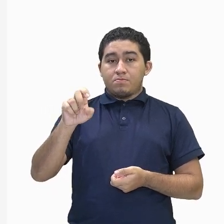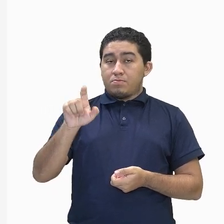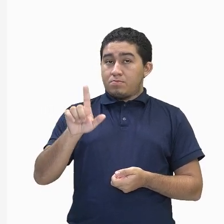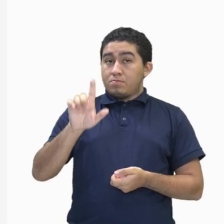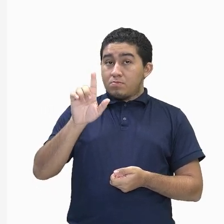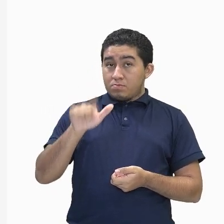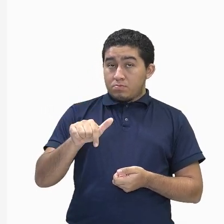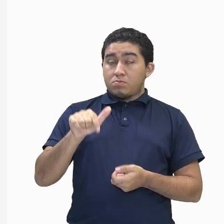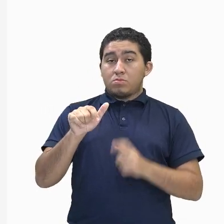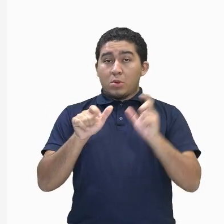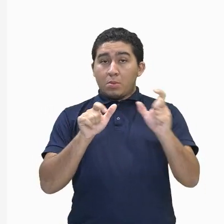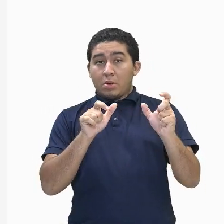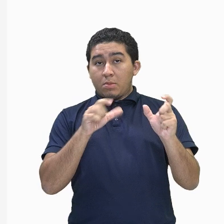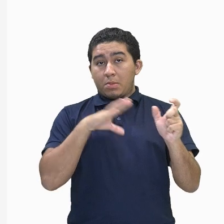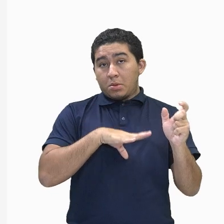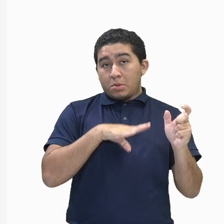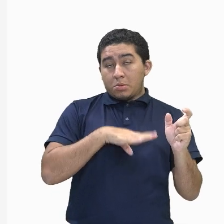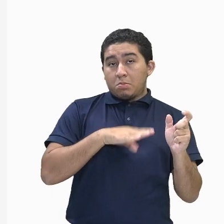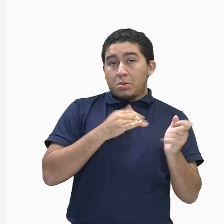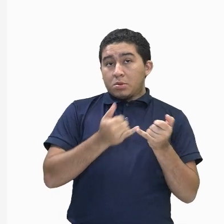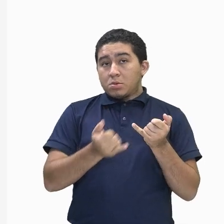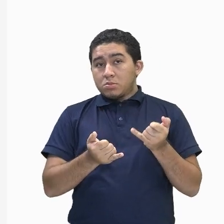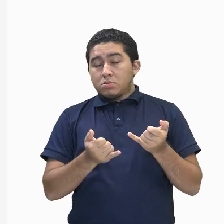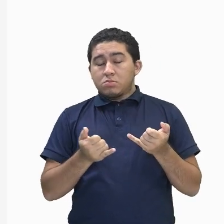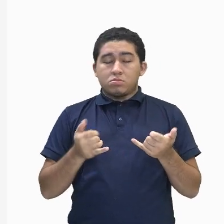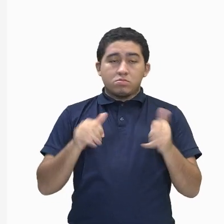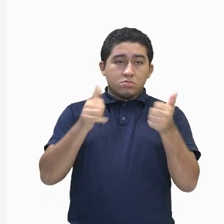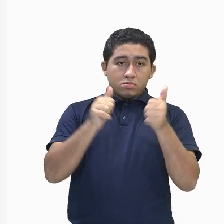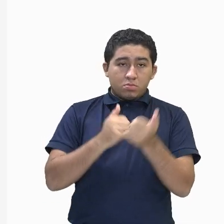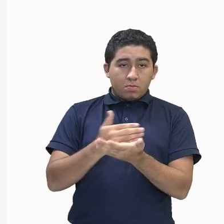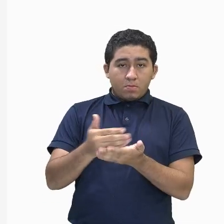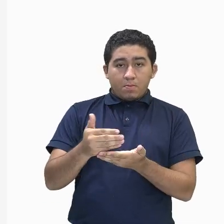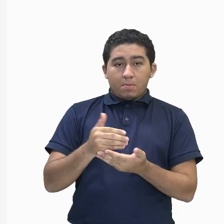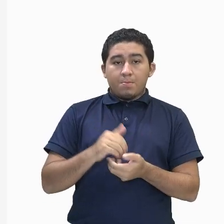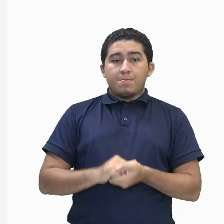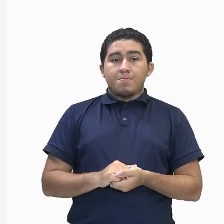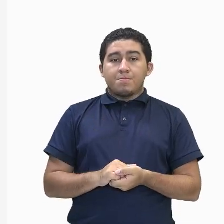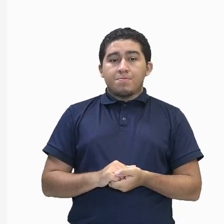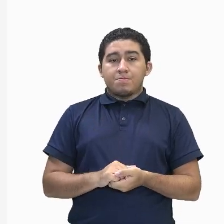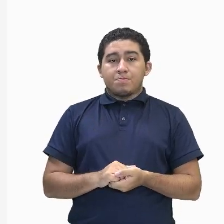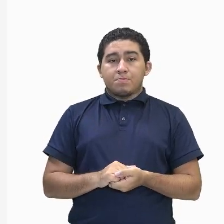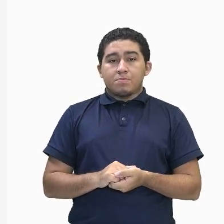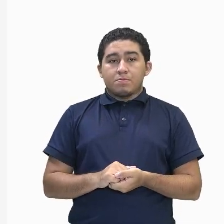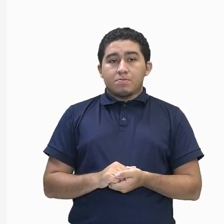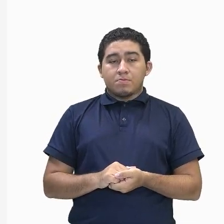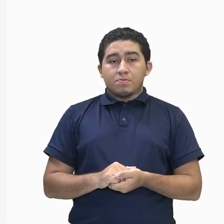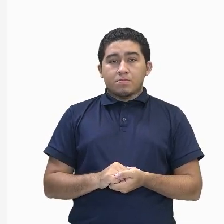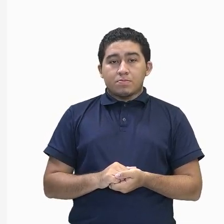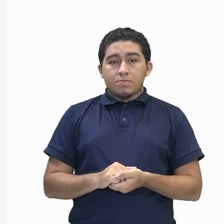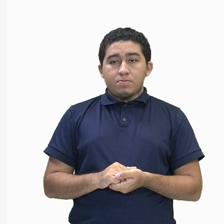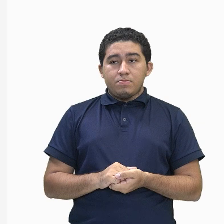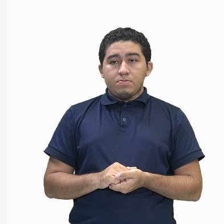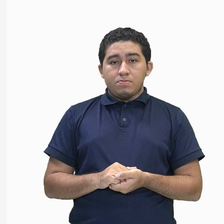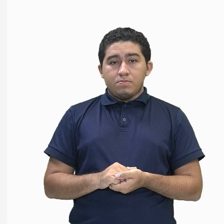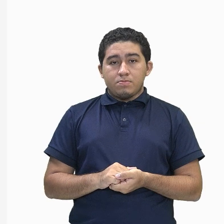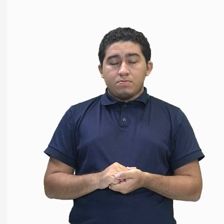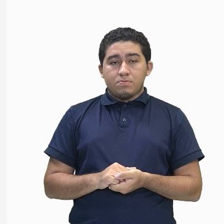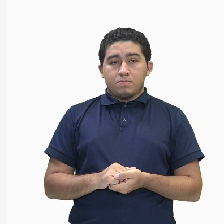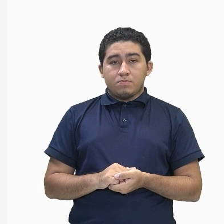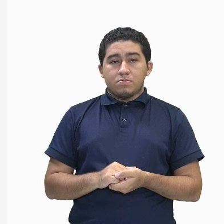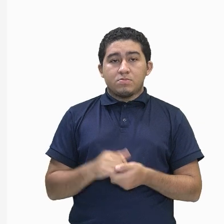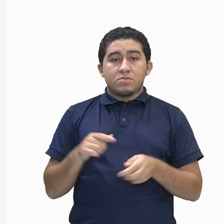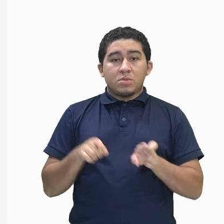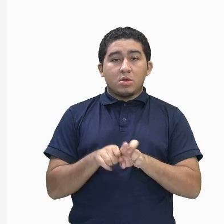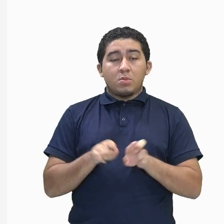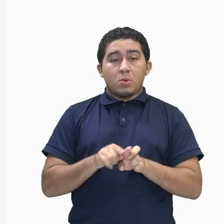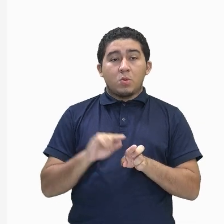conhece? Então, você vai também já analisando. Outro que a gente vai observar também, ler a primeira